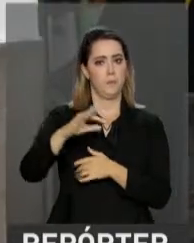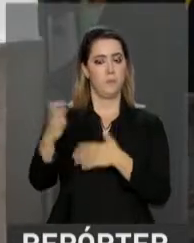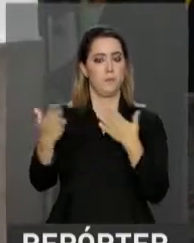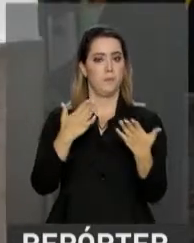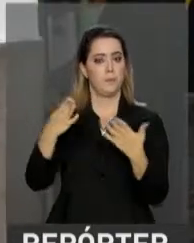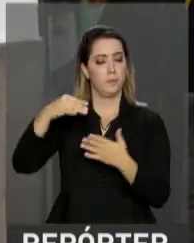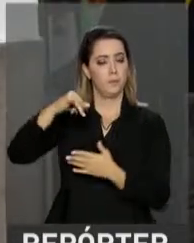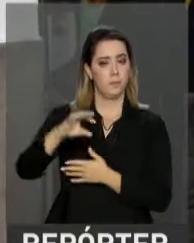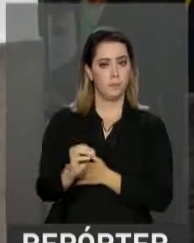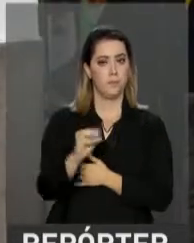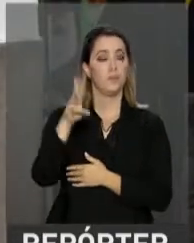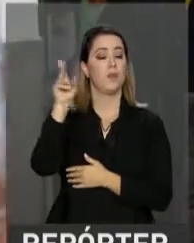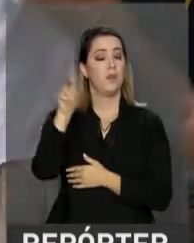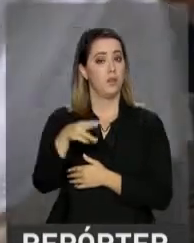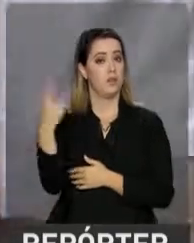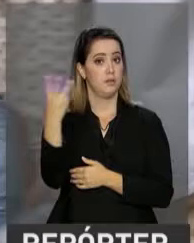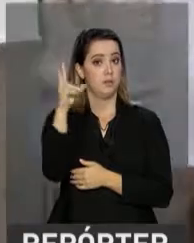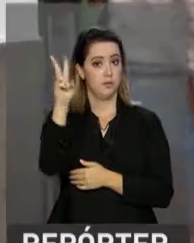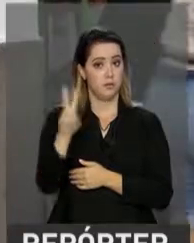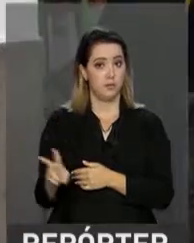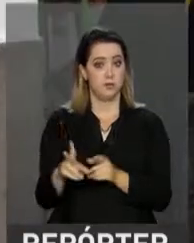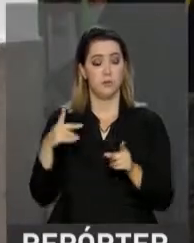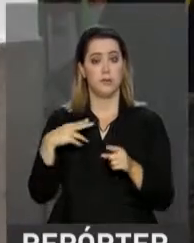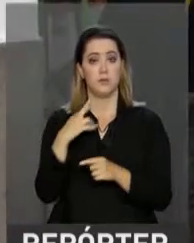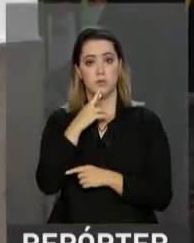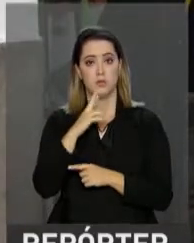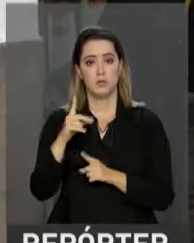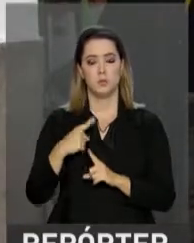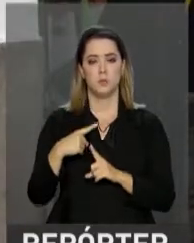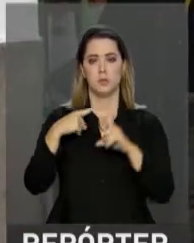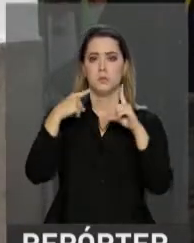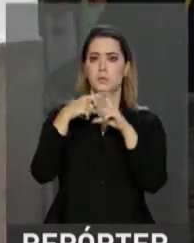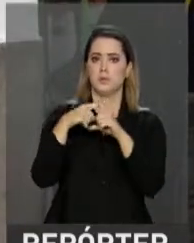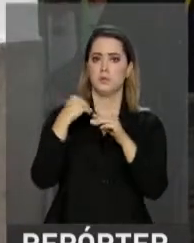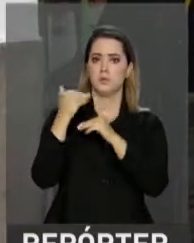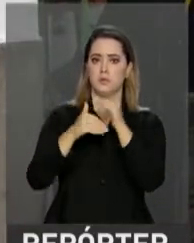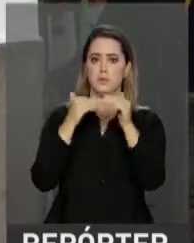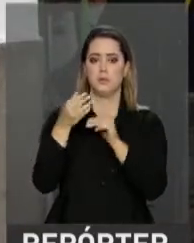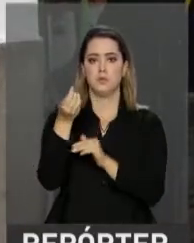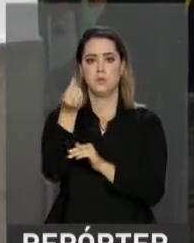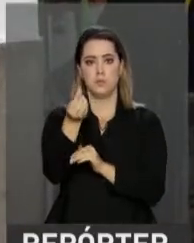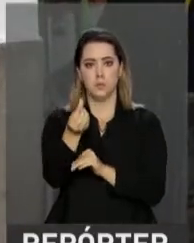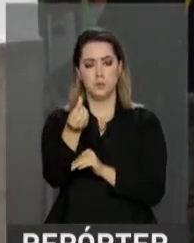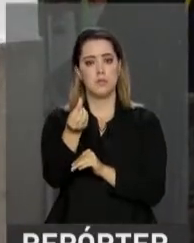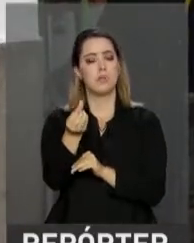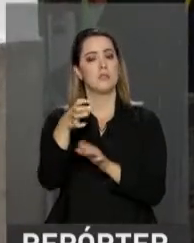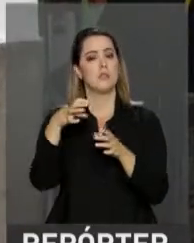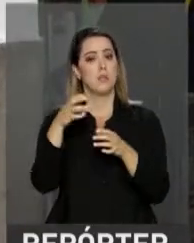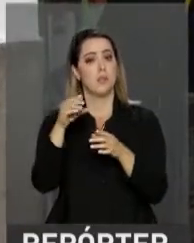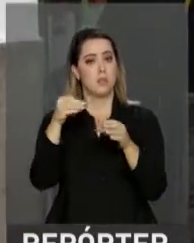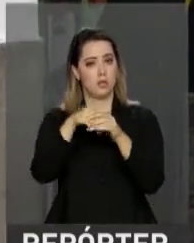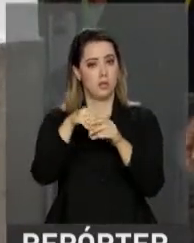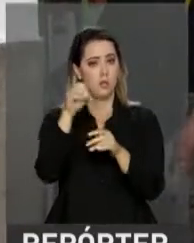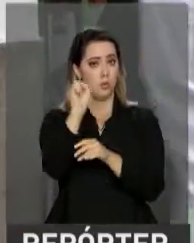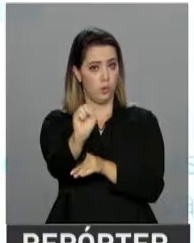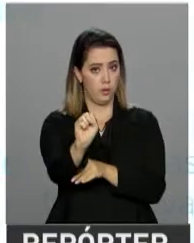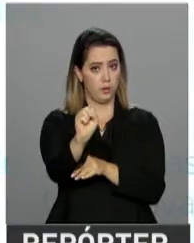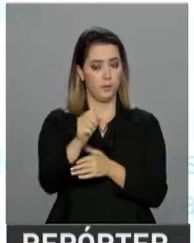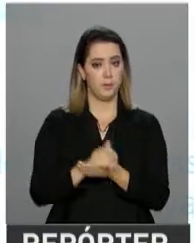a maio é o terceiro resultado positivo seguido um crescimento em seis das oito atividades pesquisadas